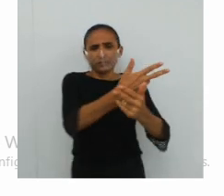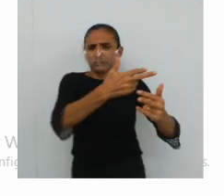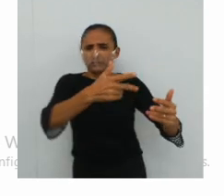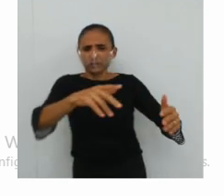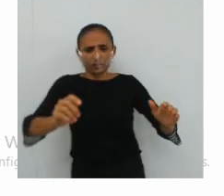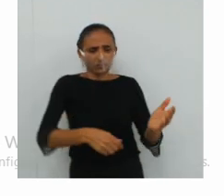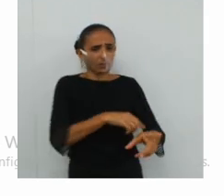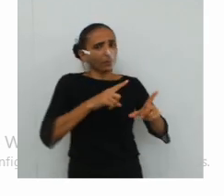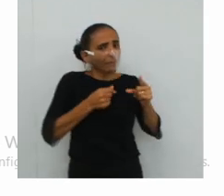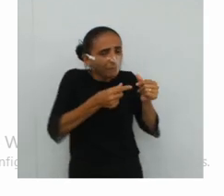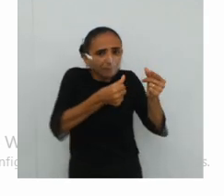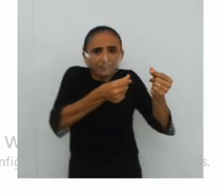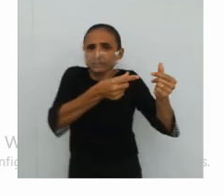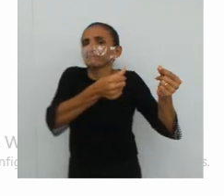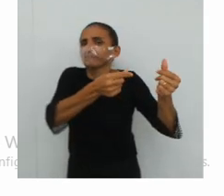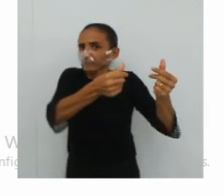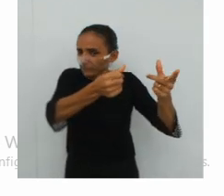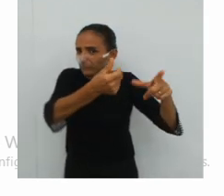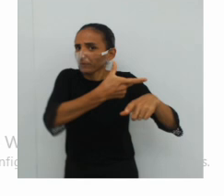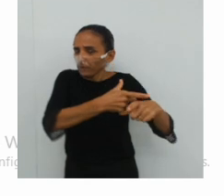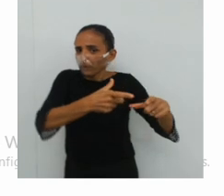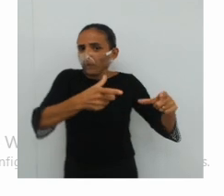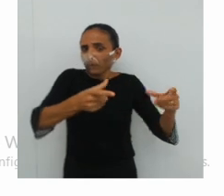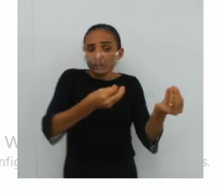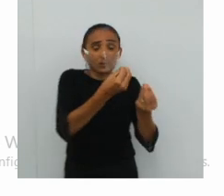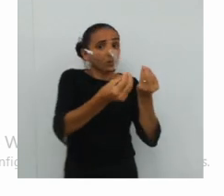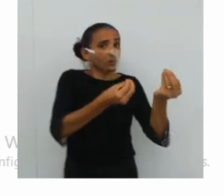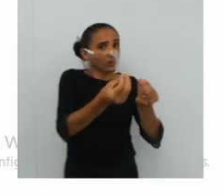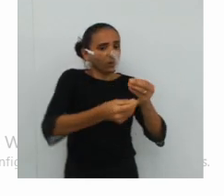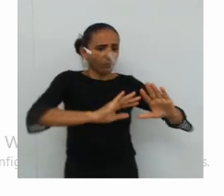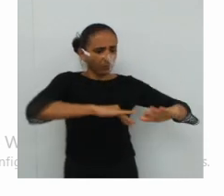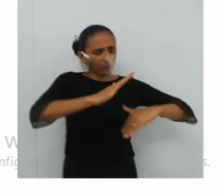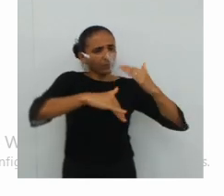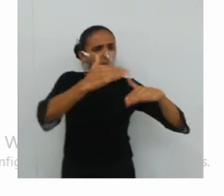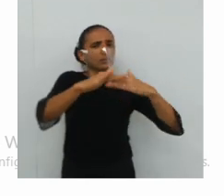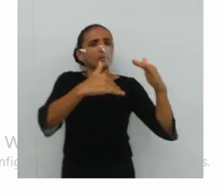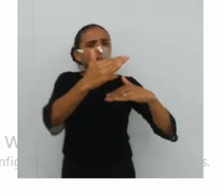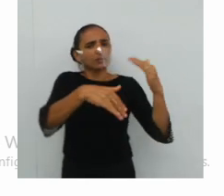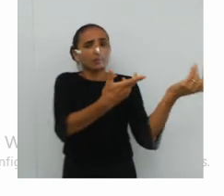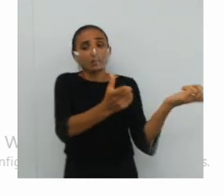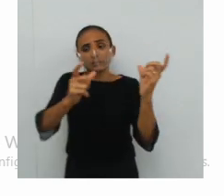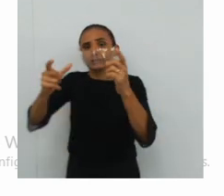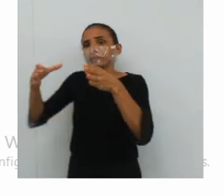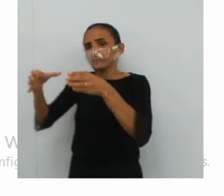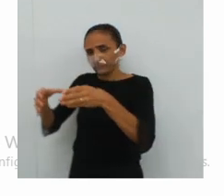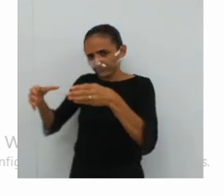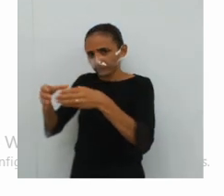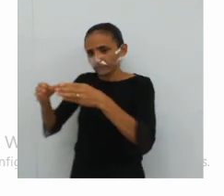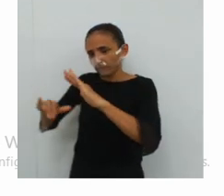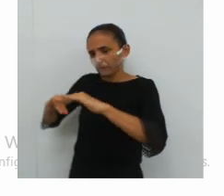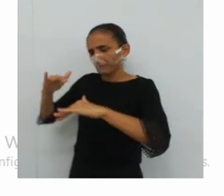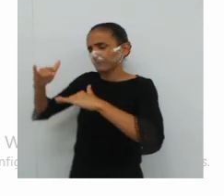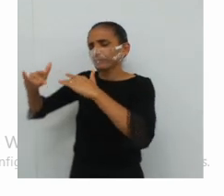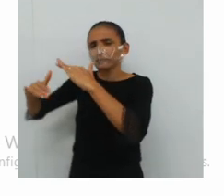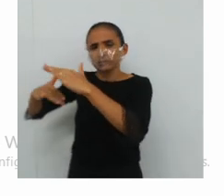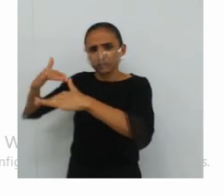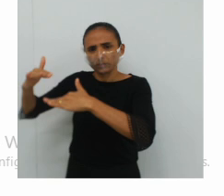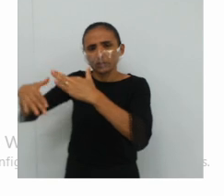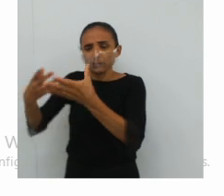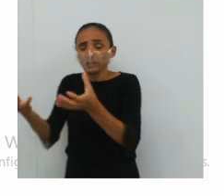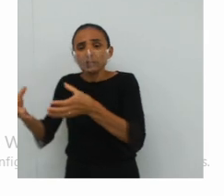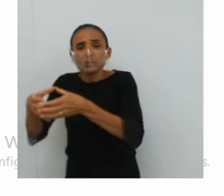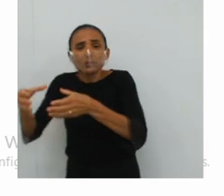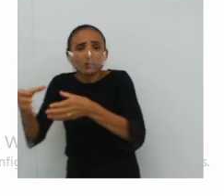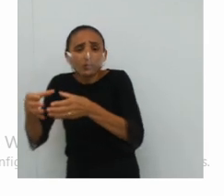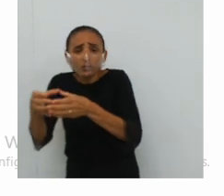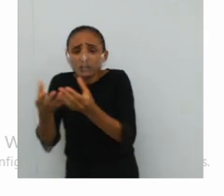grande capital financeiro para uma alta produtividade. Já o sistema extensivo são